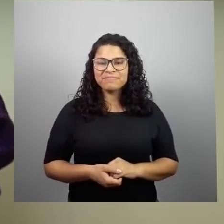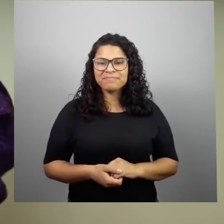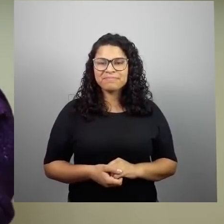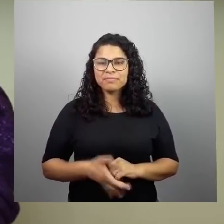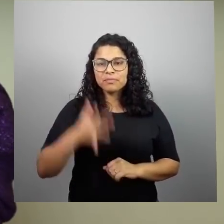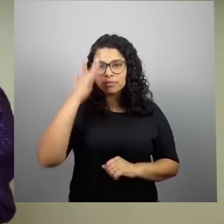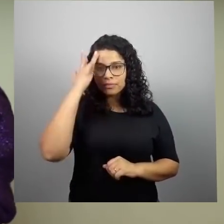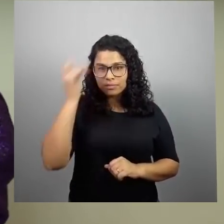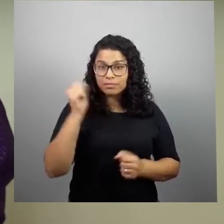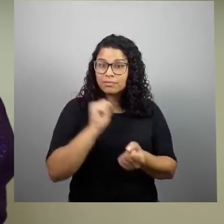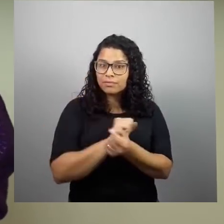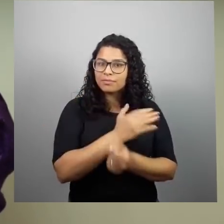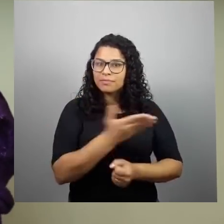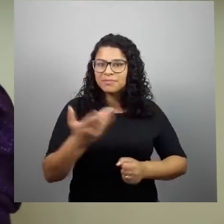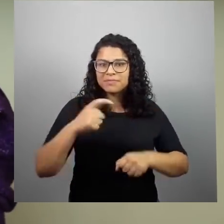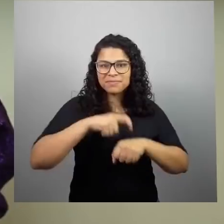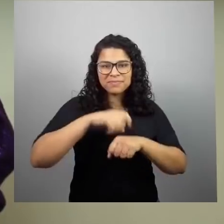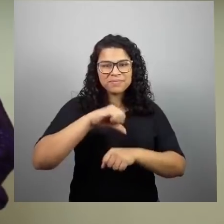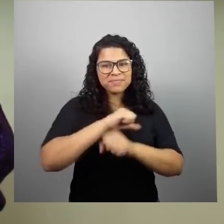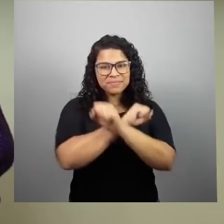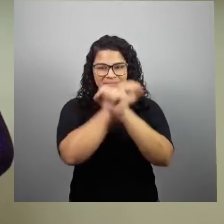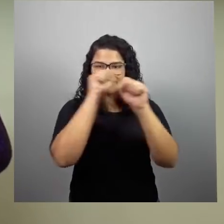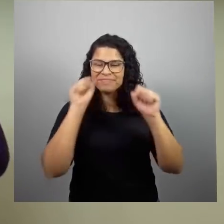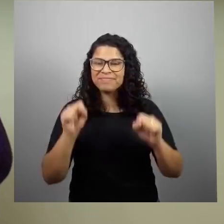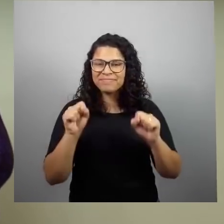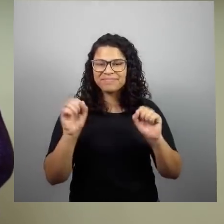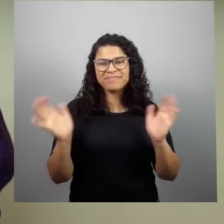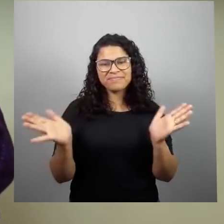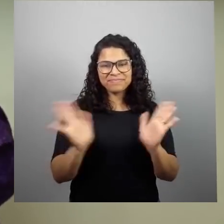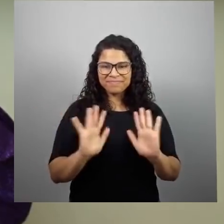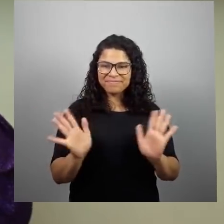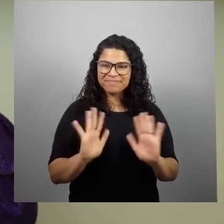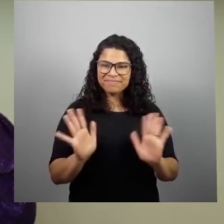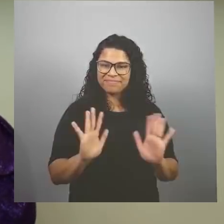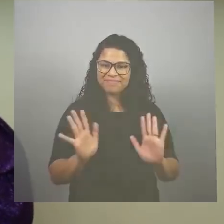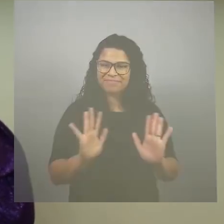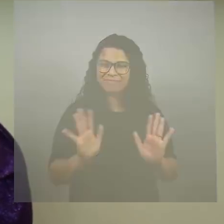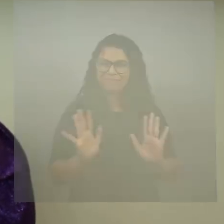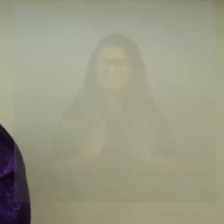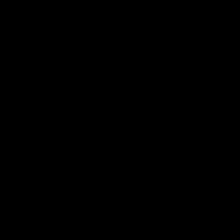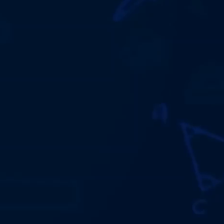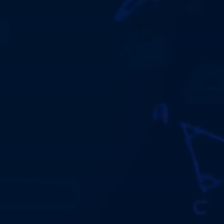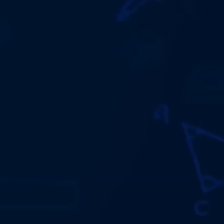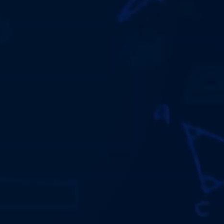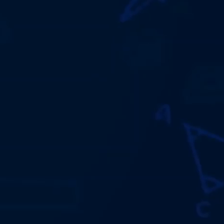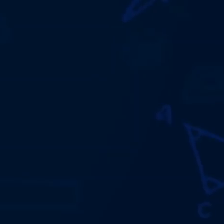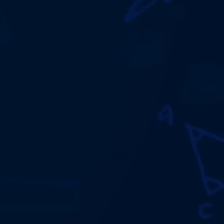Casa. Amanhã eu espero vocês às 9 da manhã. Até lá! Tchau, tchau!